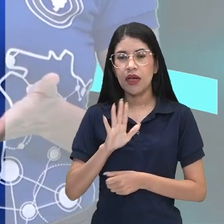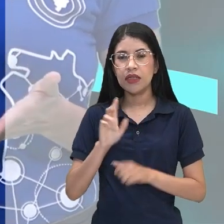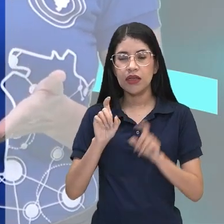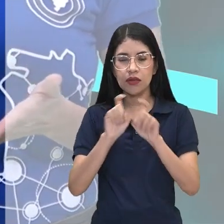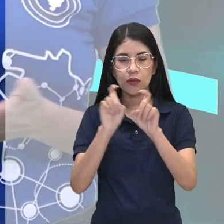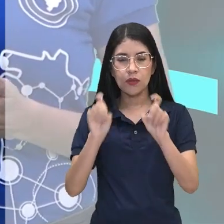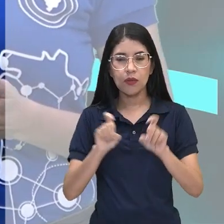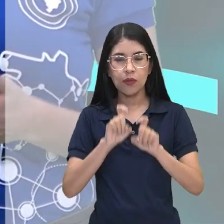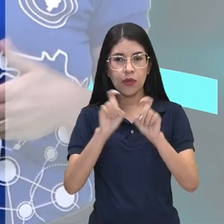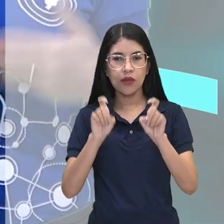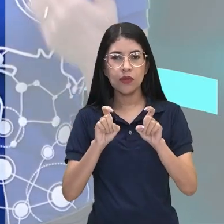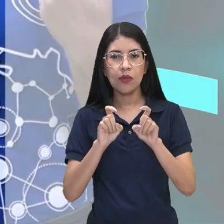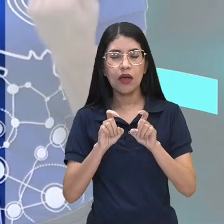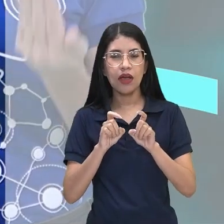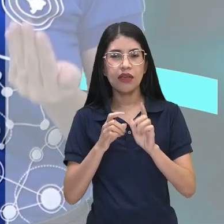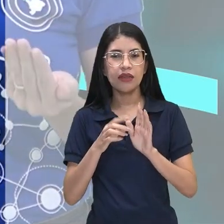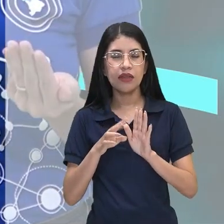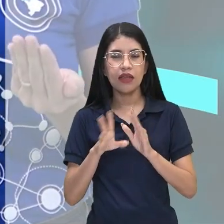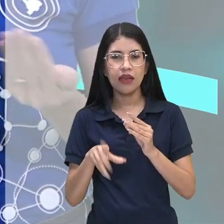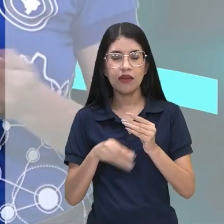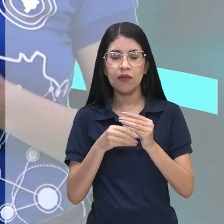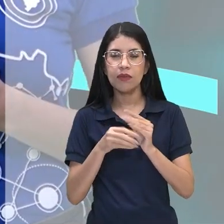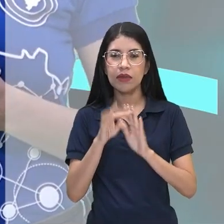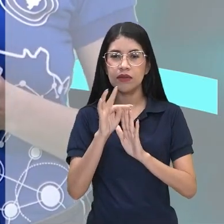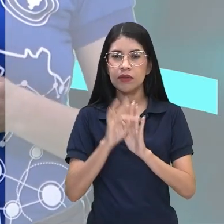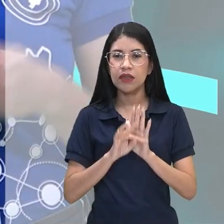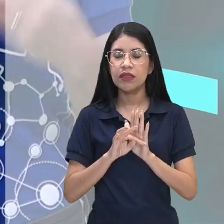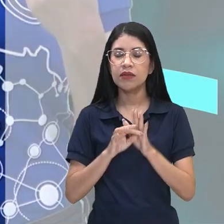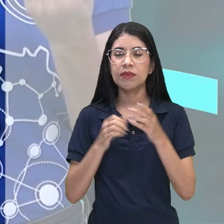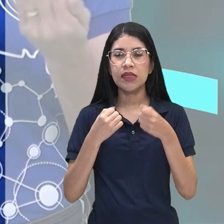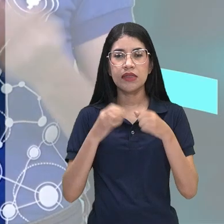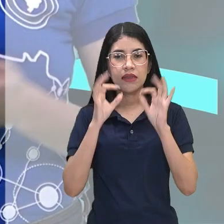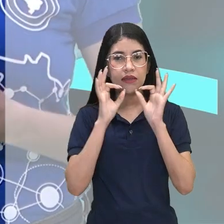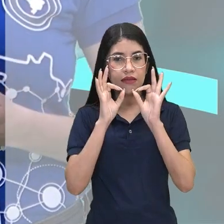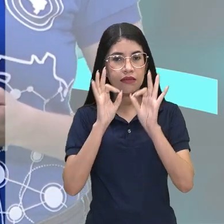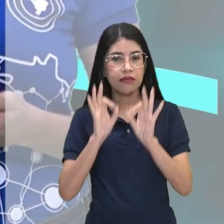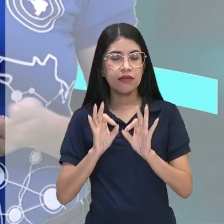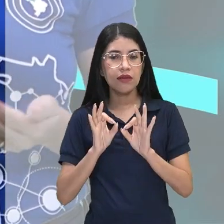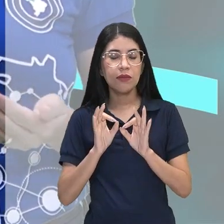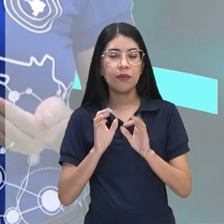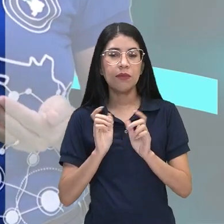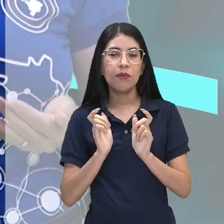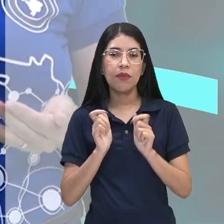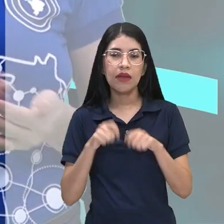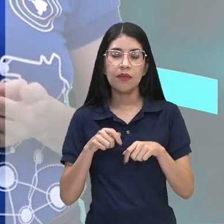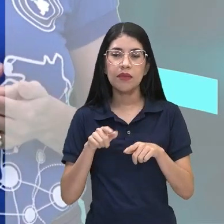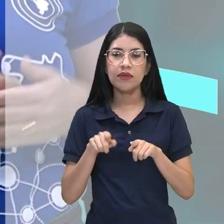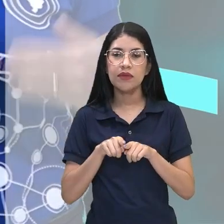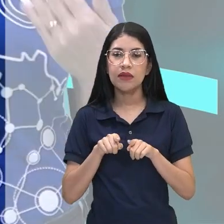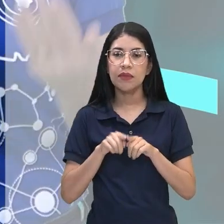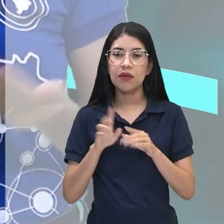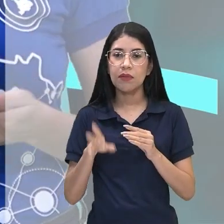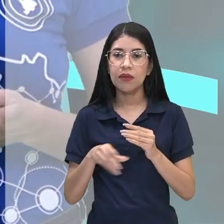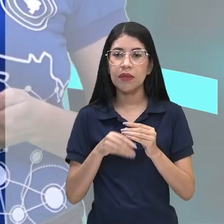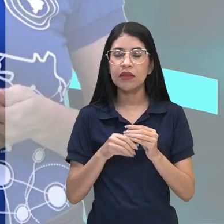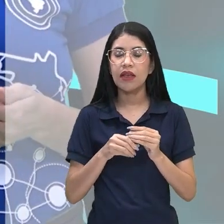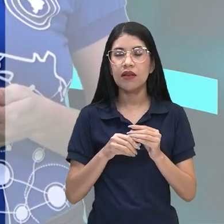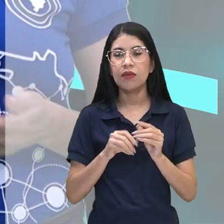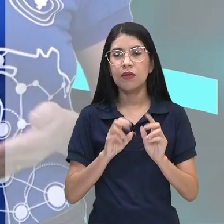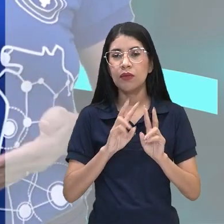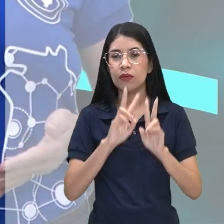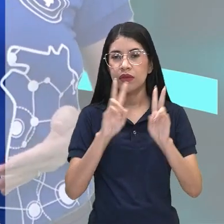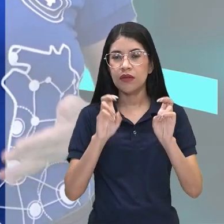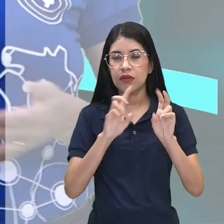né, e começando um texto, então você já fica, né, alerta, porque talvez esse texto fale somente sobre computador ou